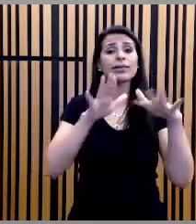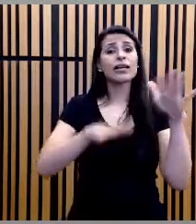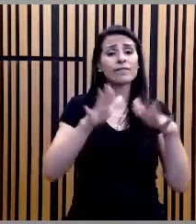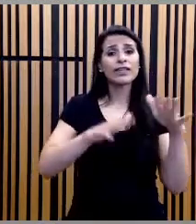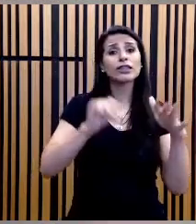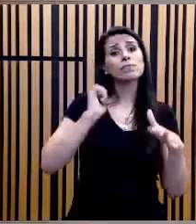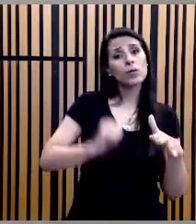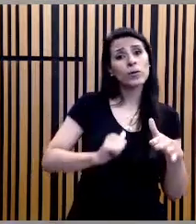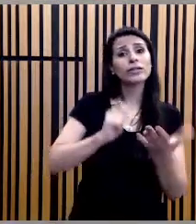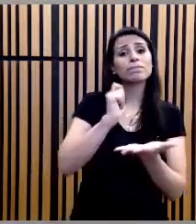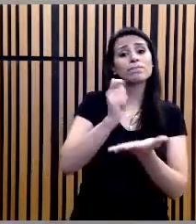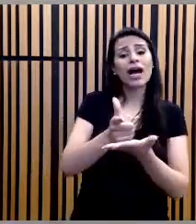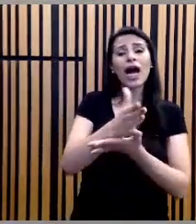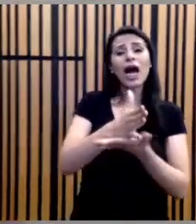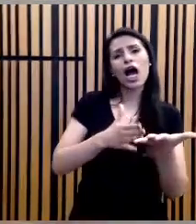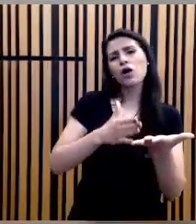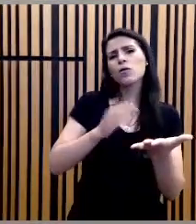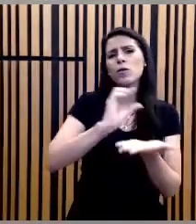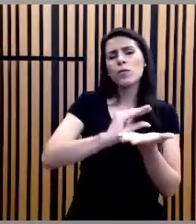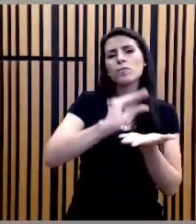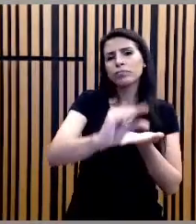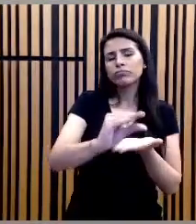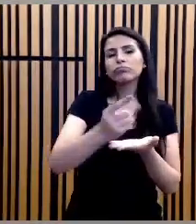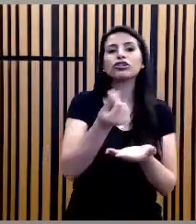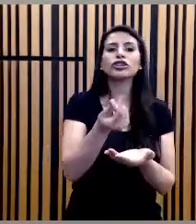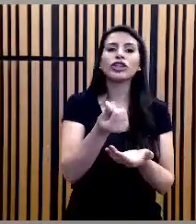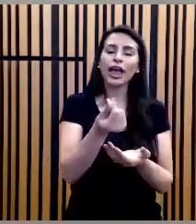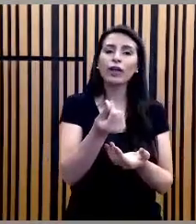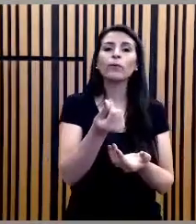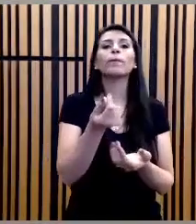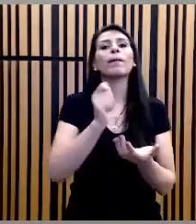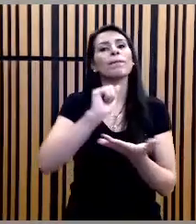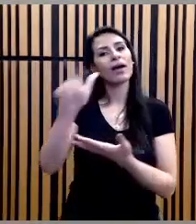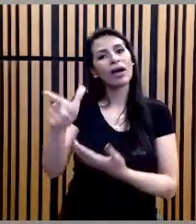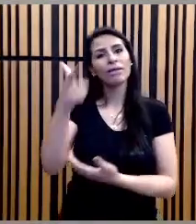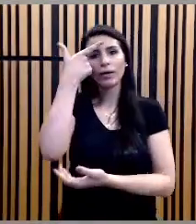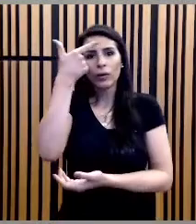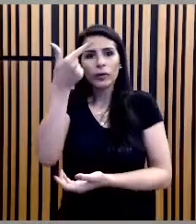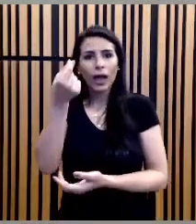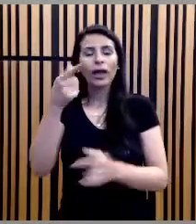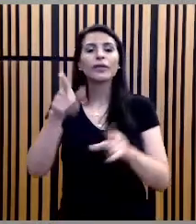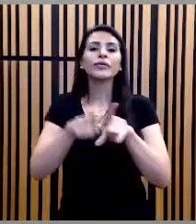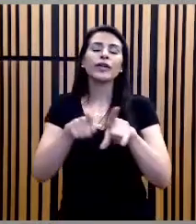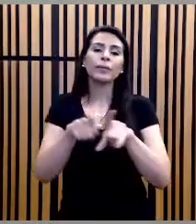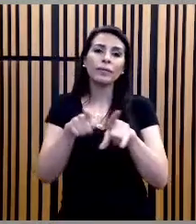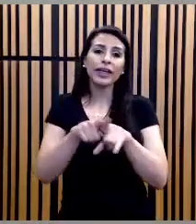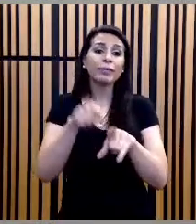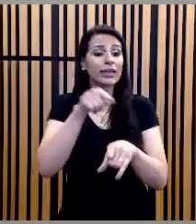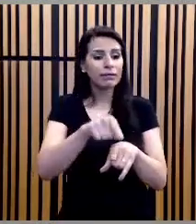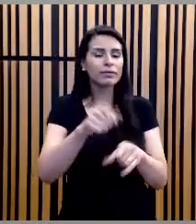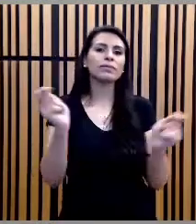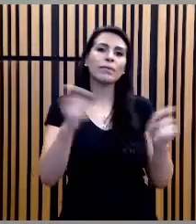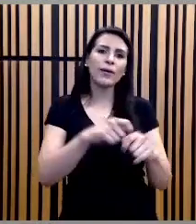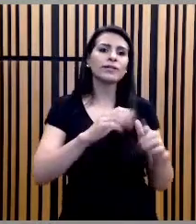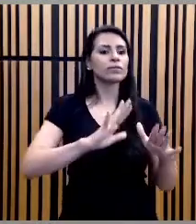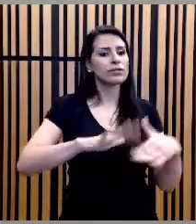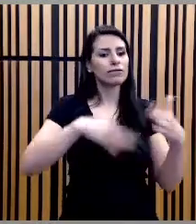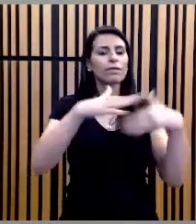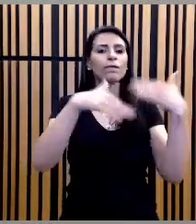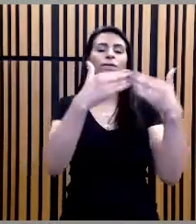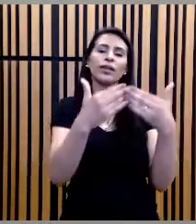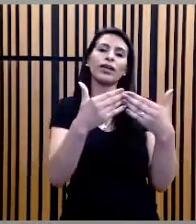Dão bolsas em parcial aí para vocês se qualificarem, na área onde vocês estão atuando, então algumas têm